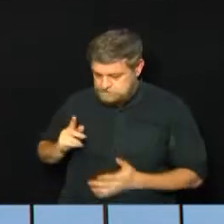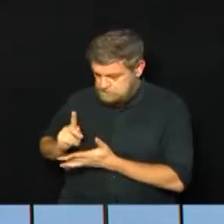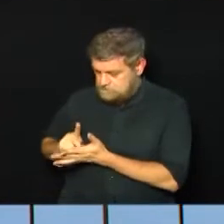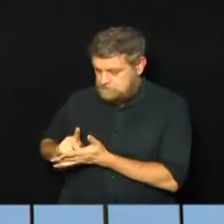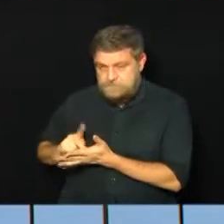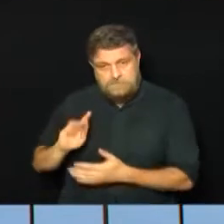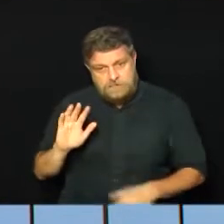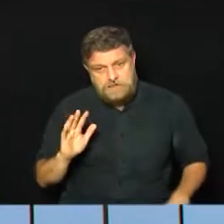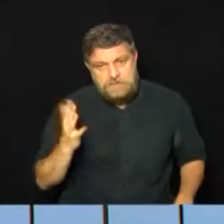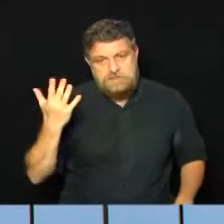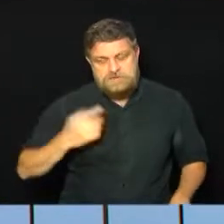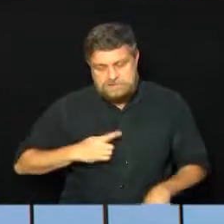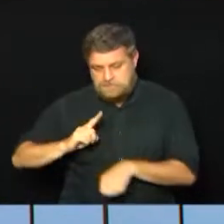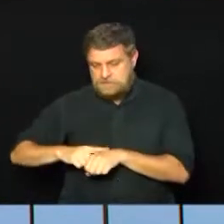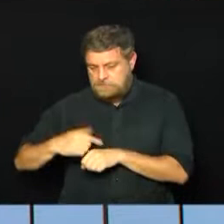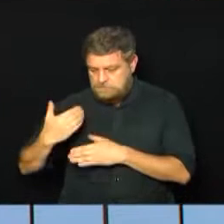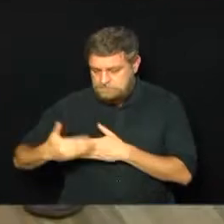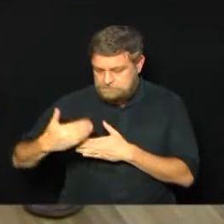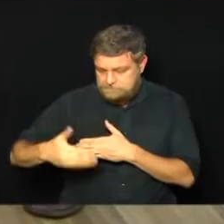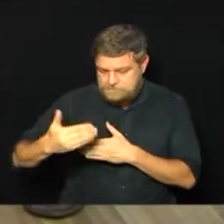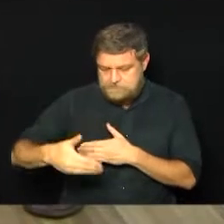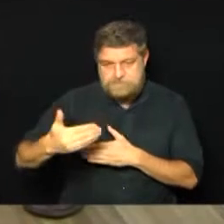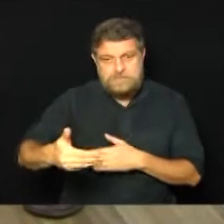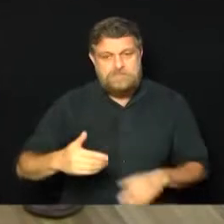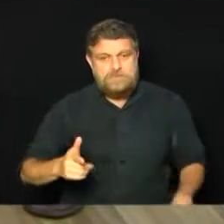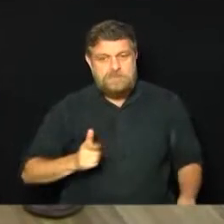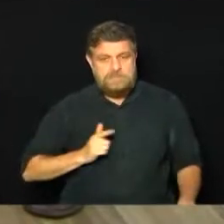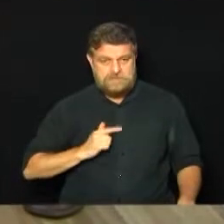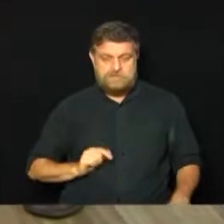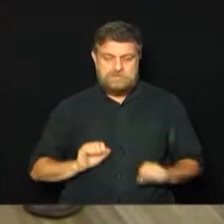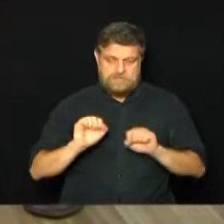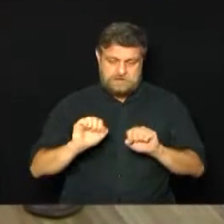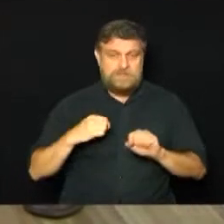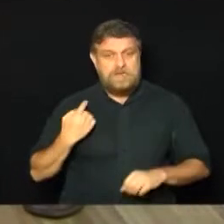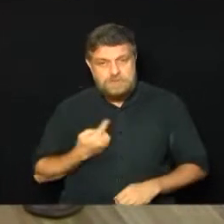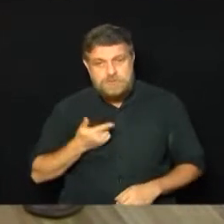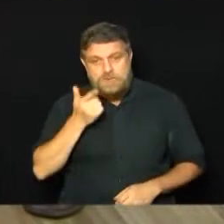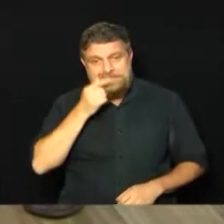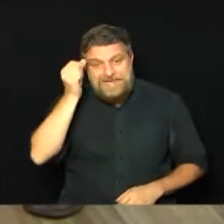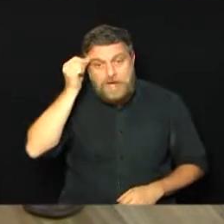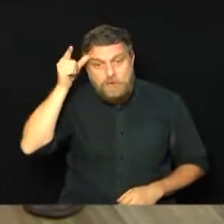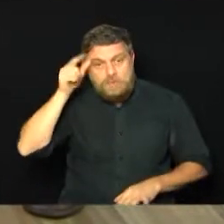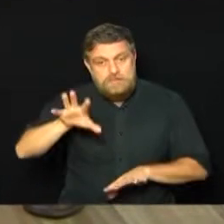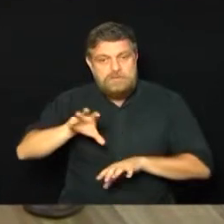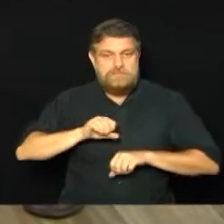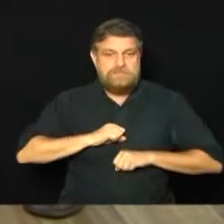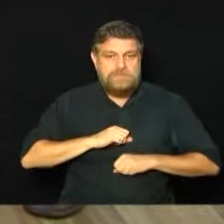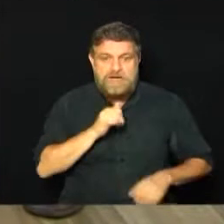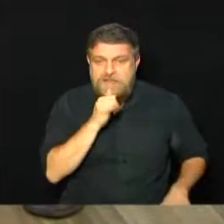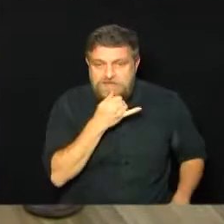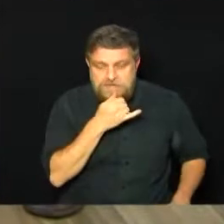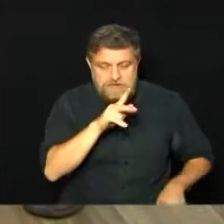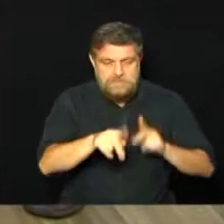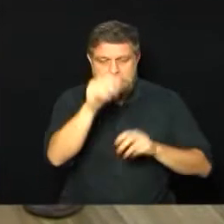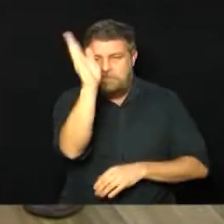isso acontece no longo do tempo. Então, é a médio prazo para a gente adquirir essa cultura. Nós ainda, infelizmente, no Brasil,